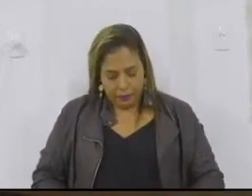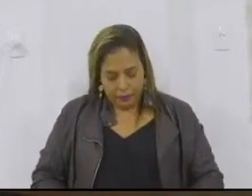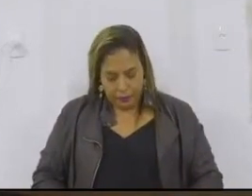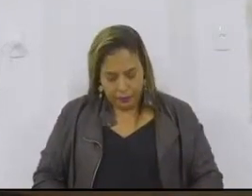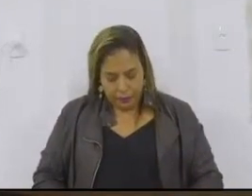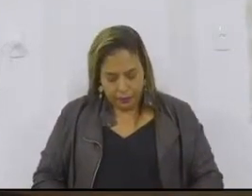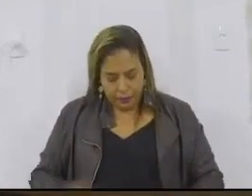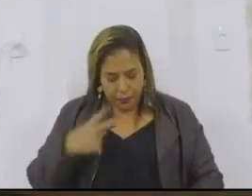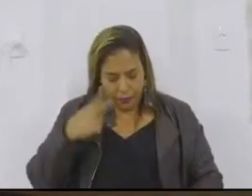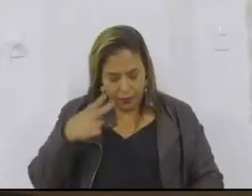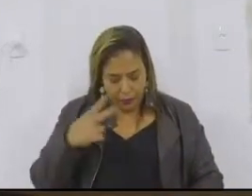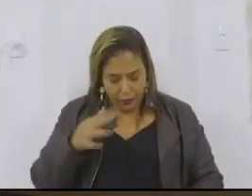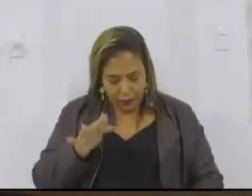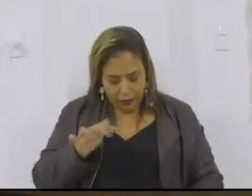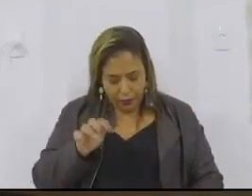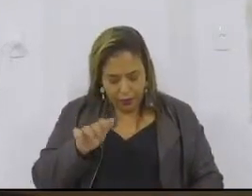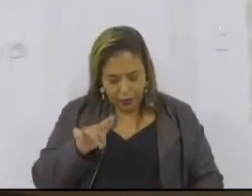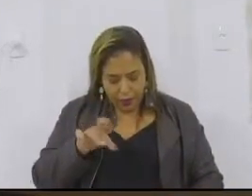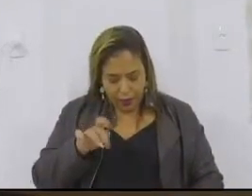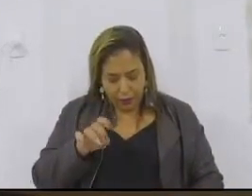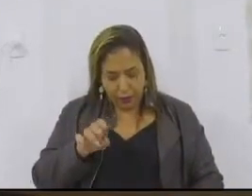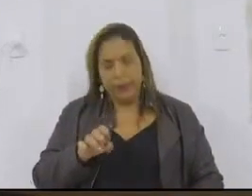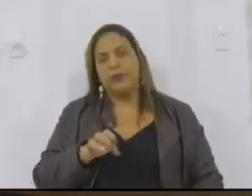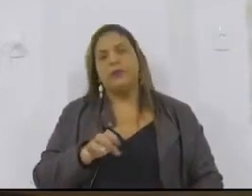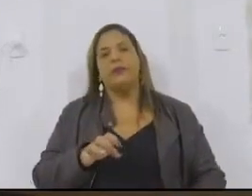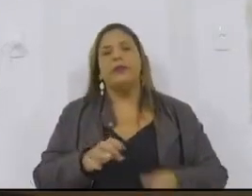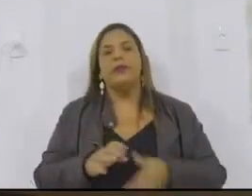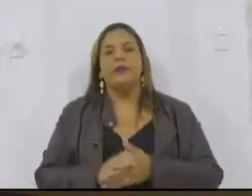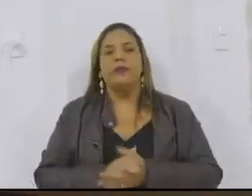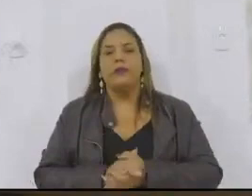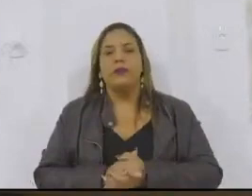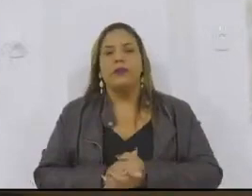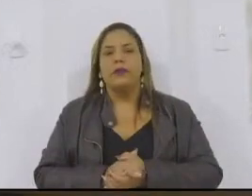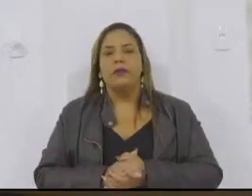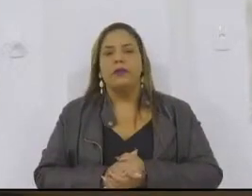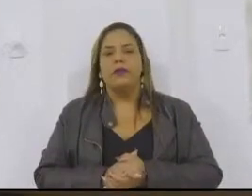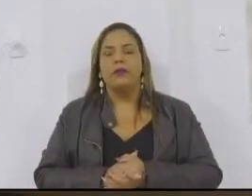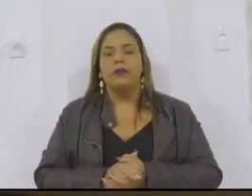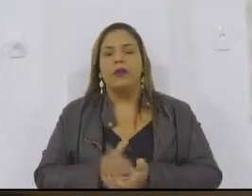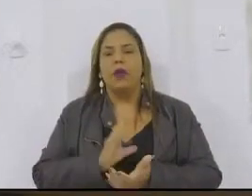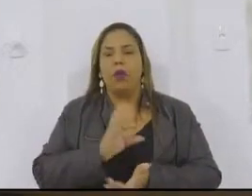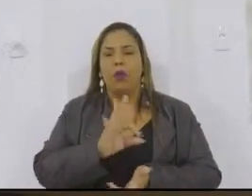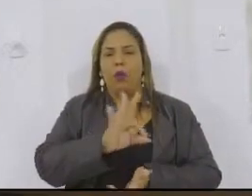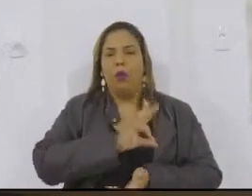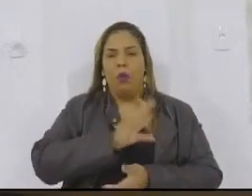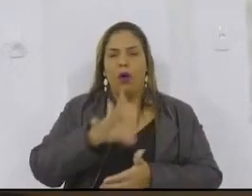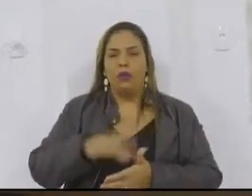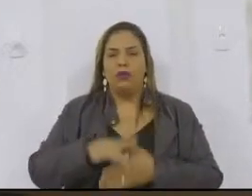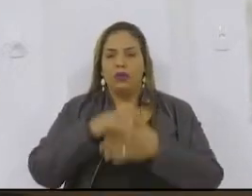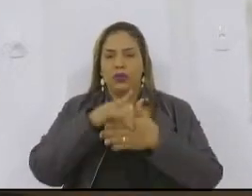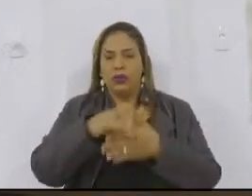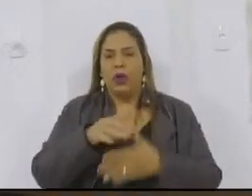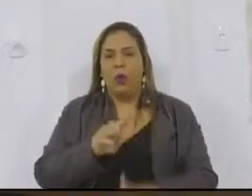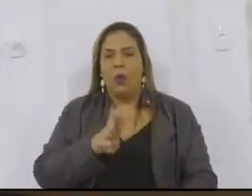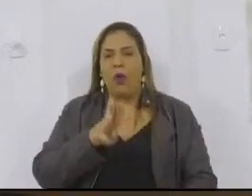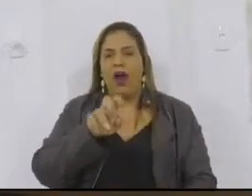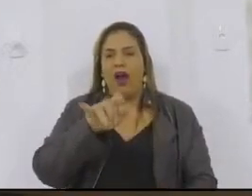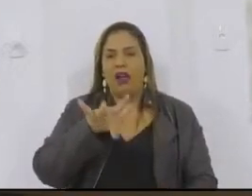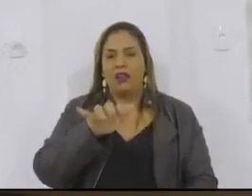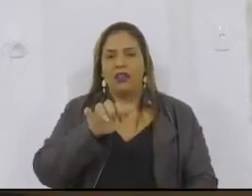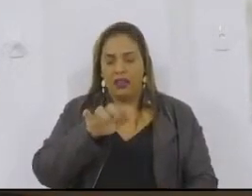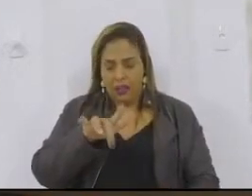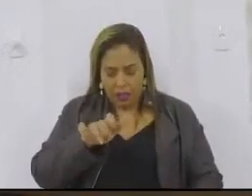Do vereador Felipe, ao comandante da Guarda Civil Municipal, o senhor Wesley